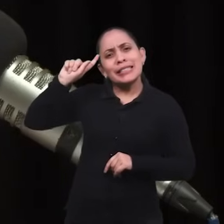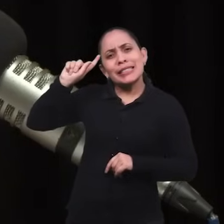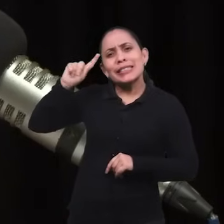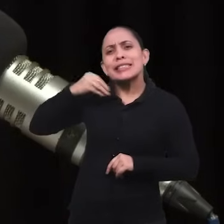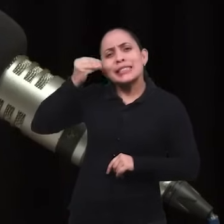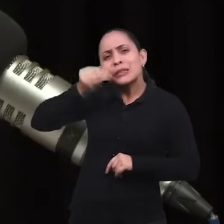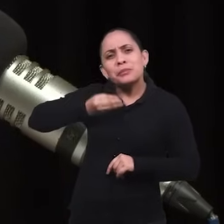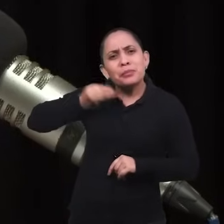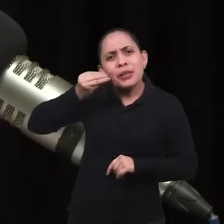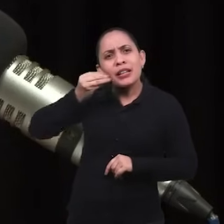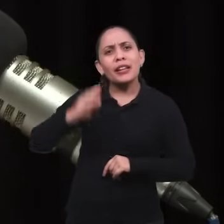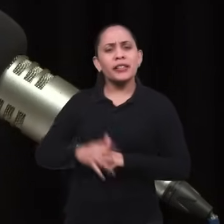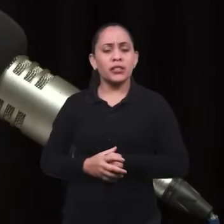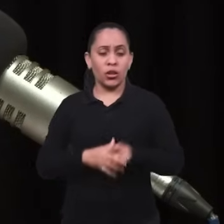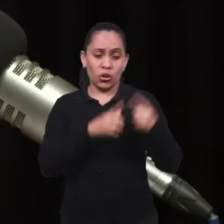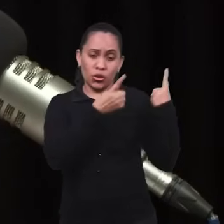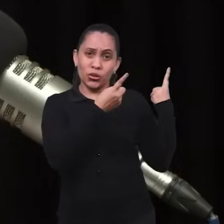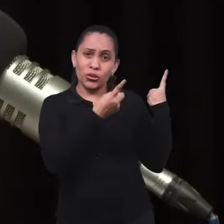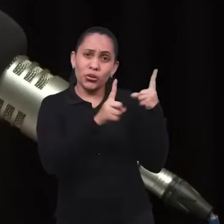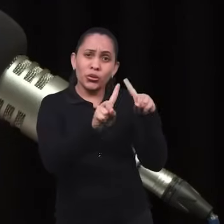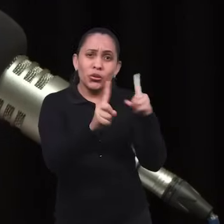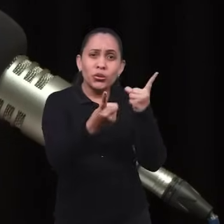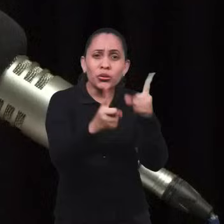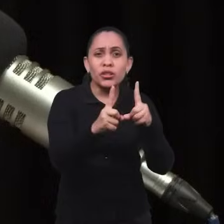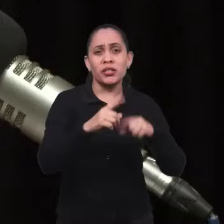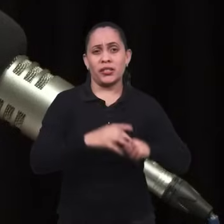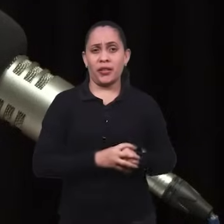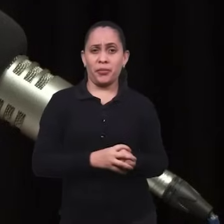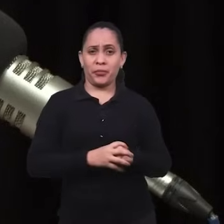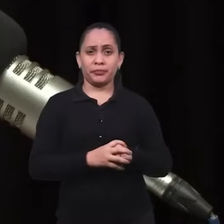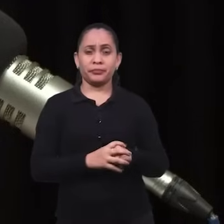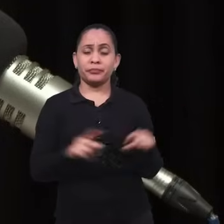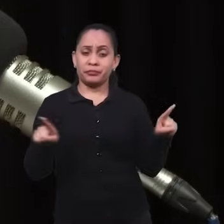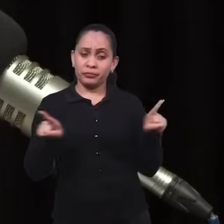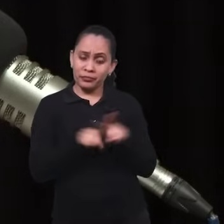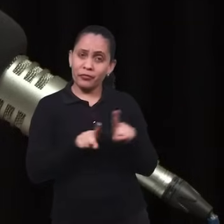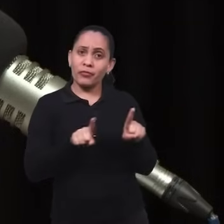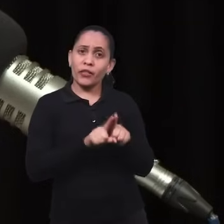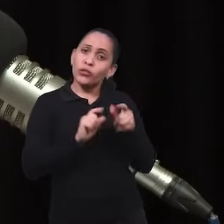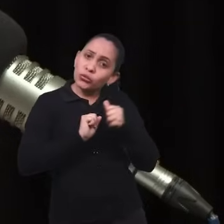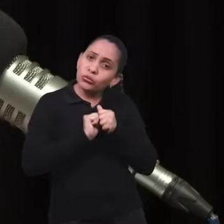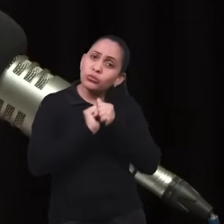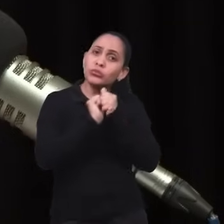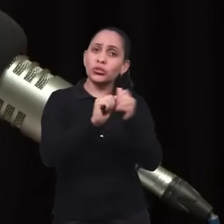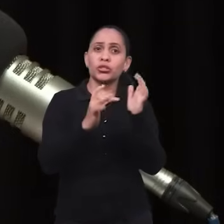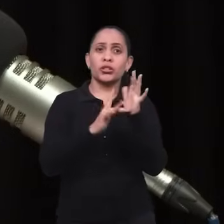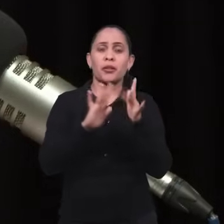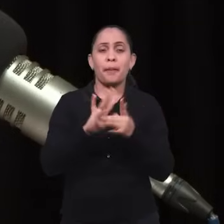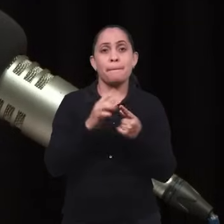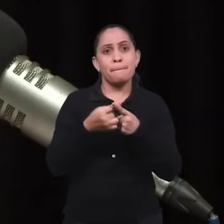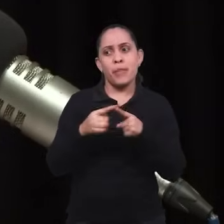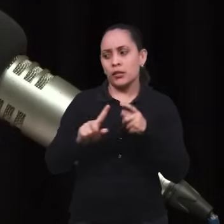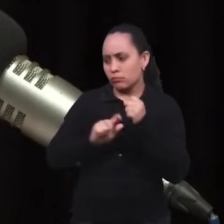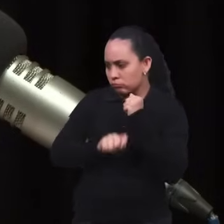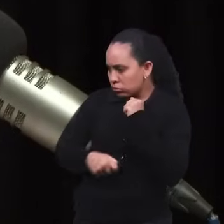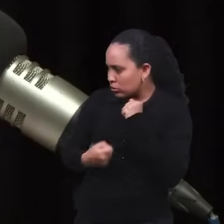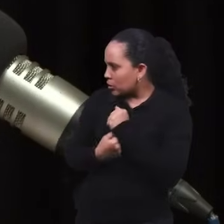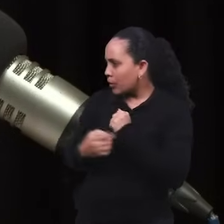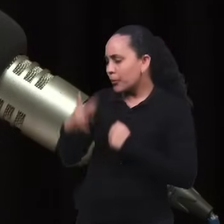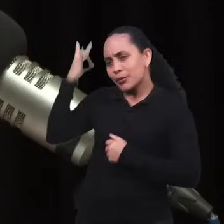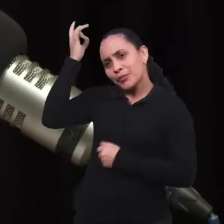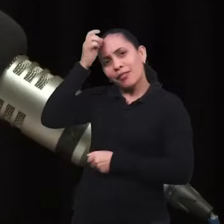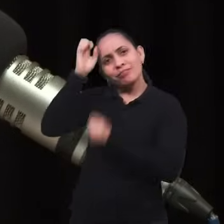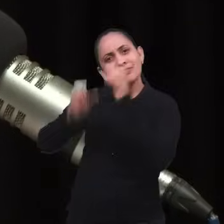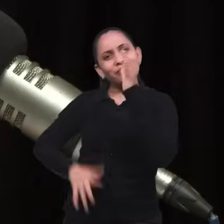com a experiência dos próprios discípulos, né, que andaram com Jesus, mas eles não tinham alcançado mistérios. O Espírito Santo tinha